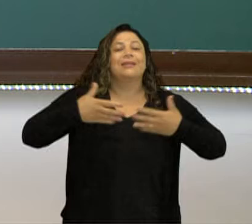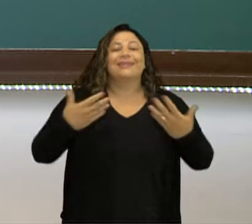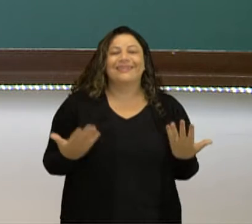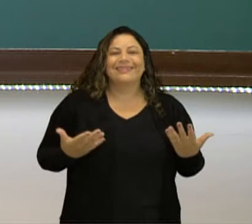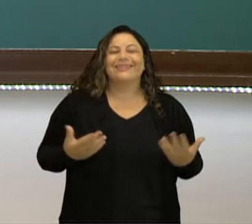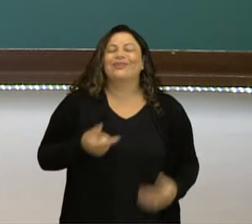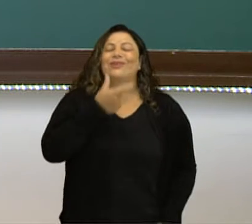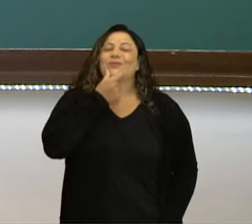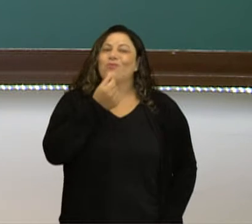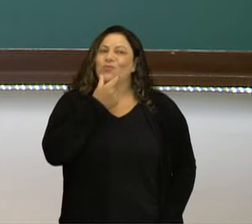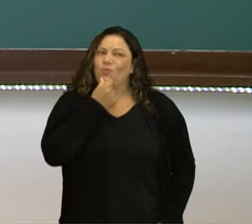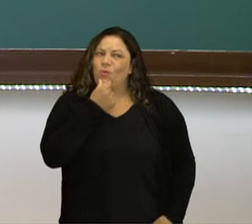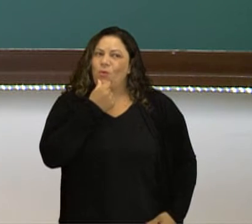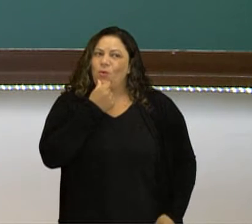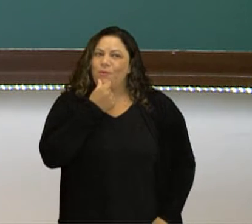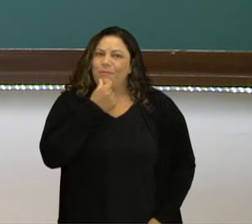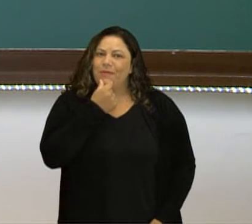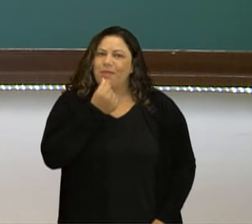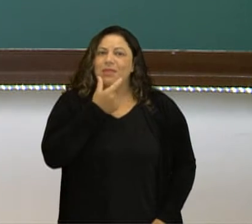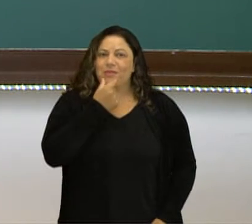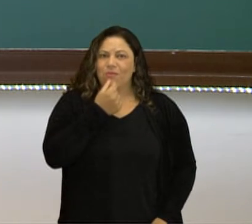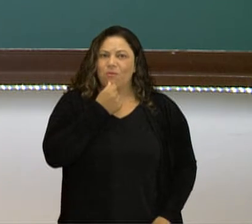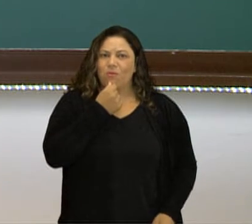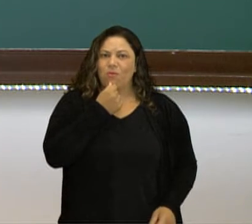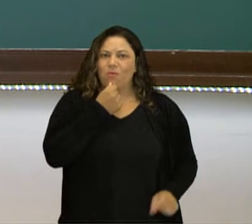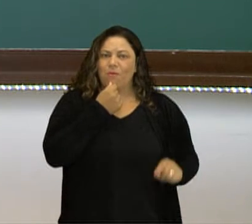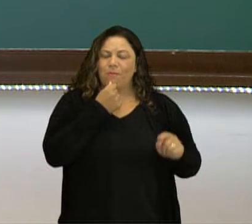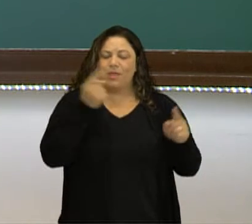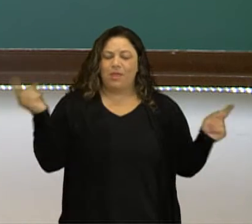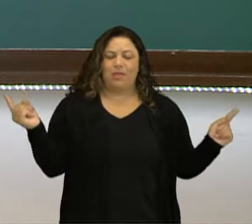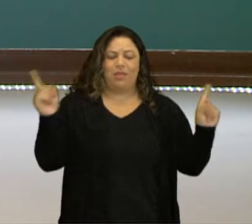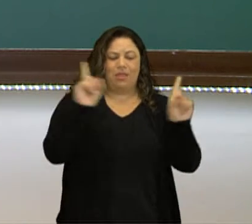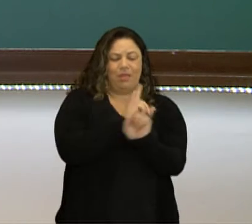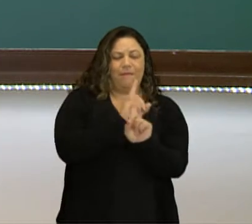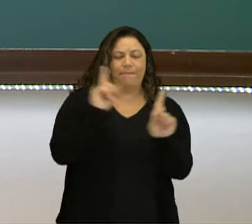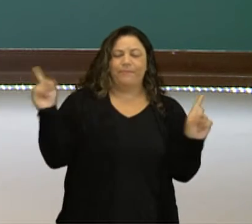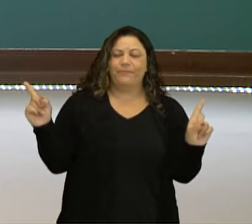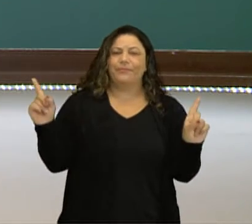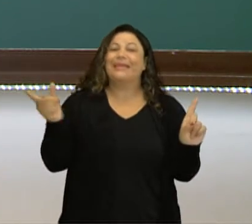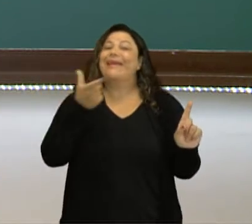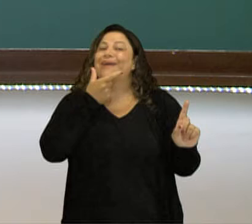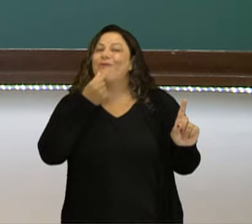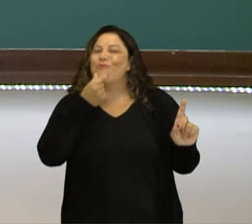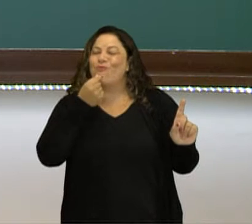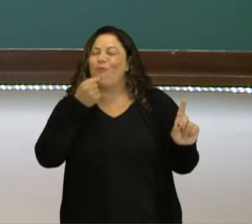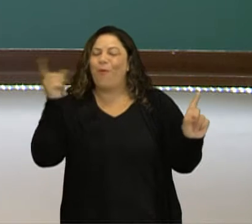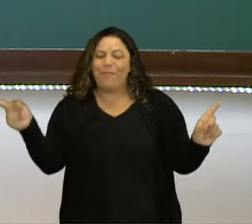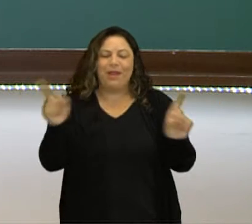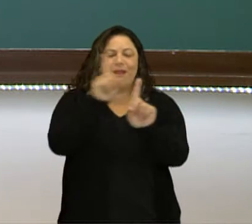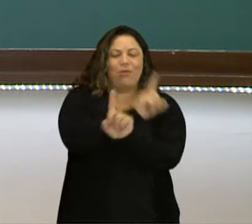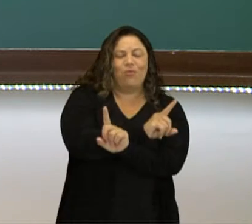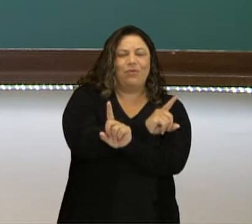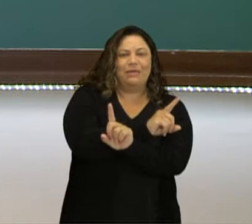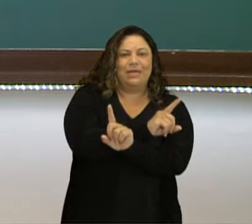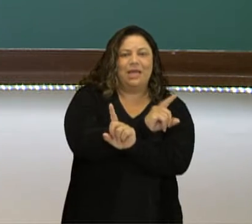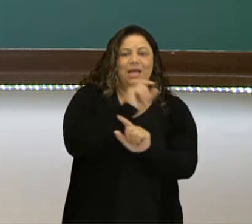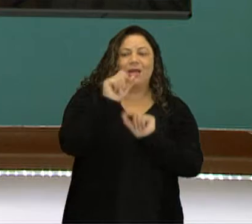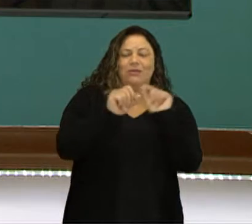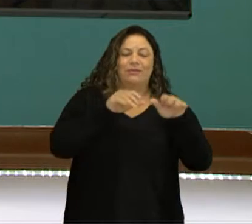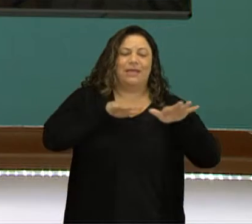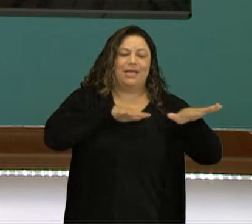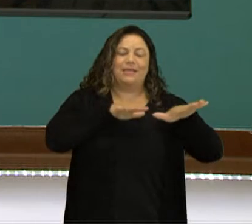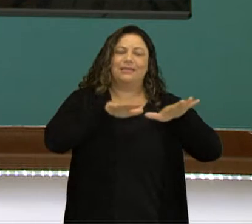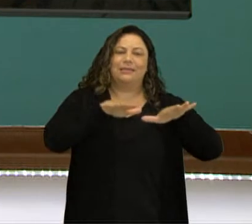homem, certo? É a estação de trem. E para o homem, é justamente o oposto. Quem está em movimento